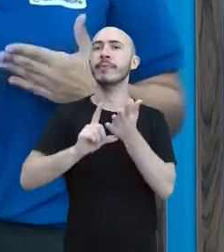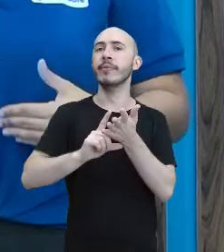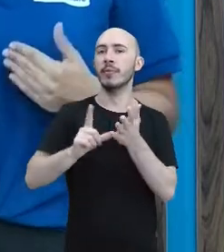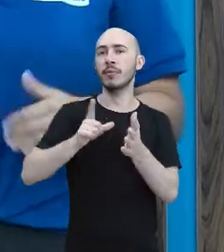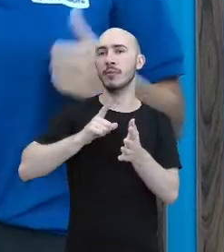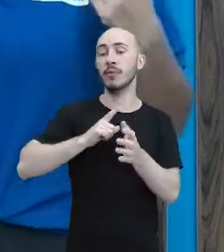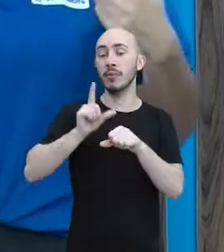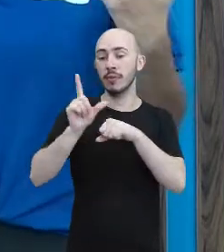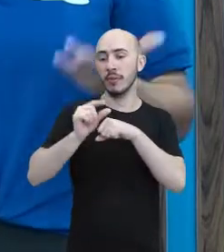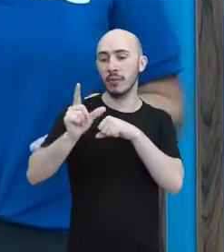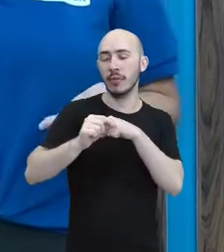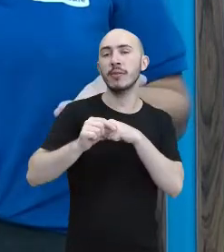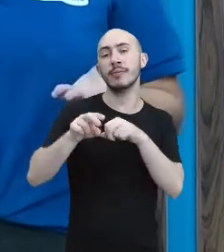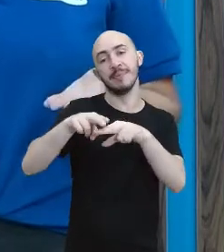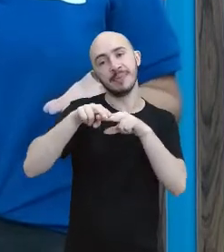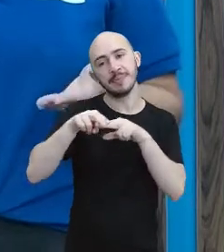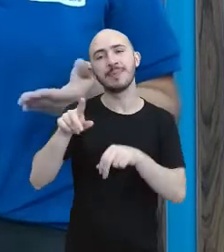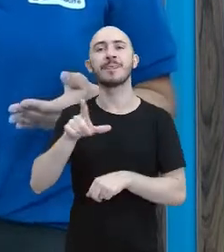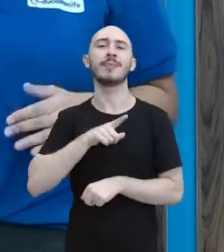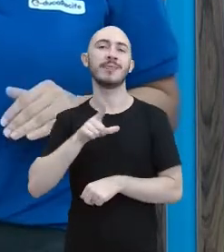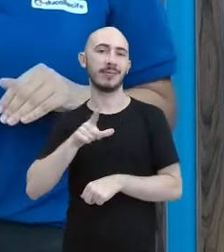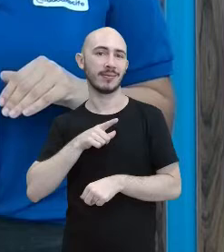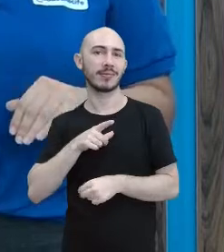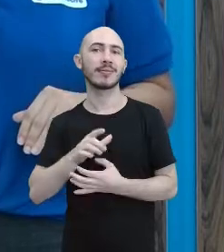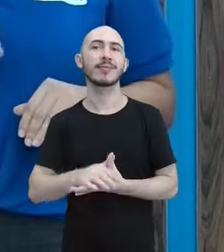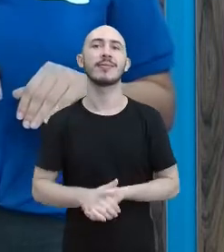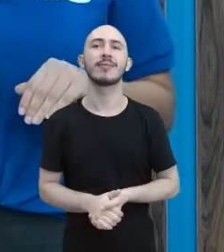vem precedida de uma justificativa.